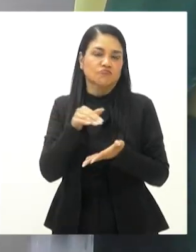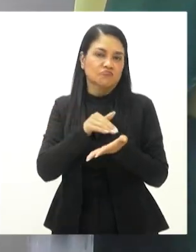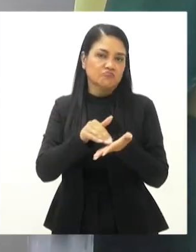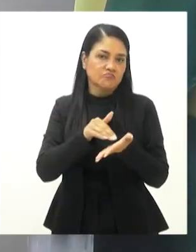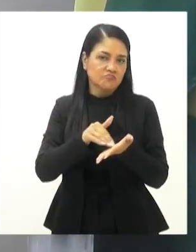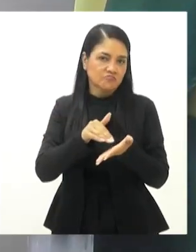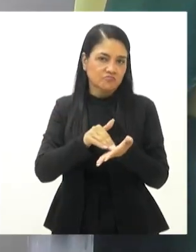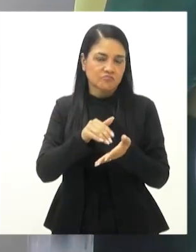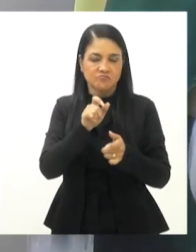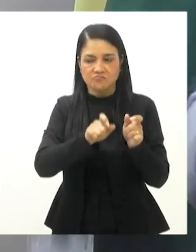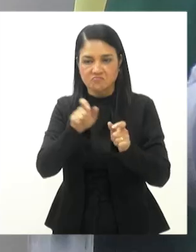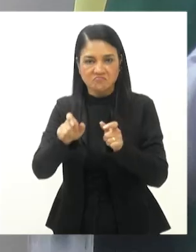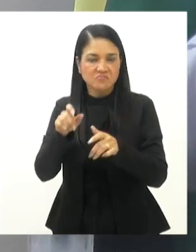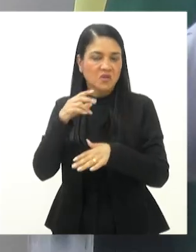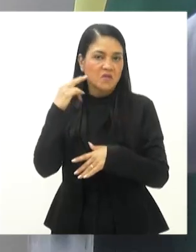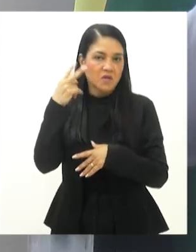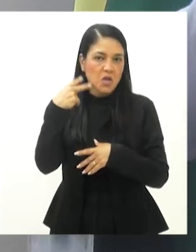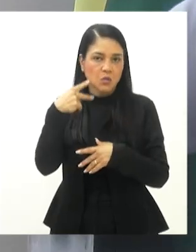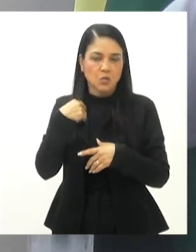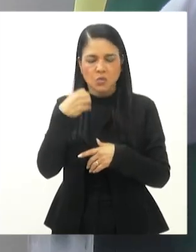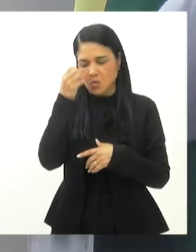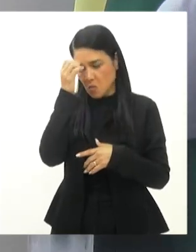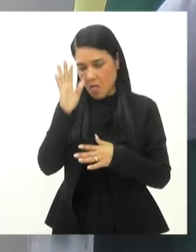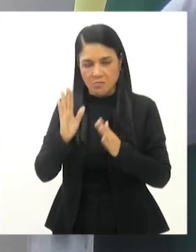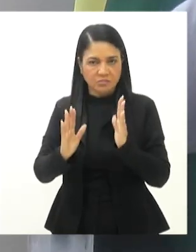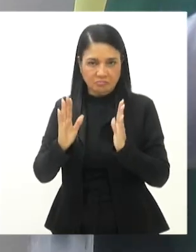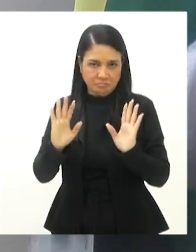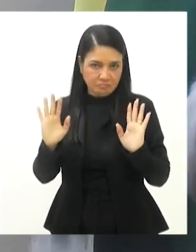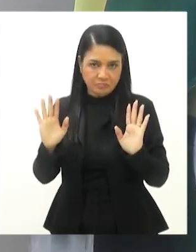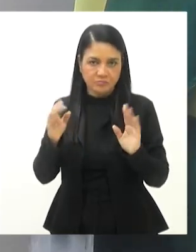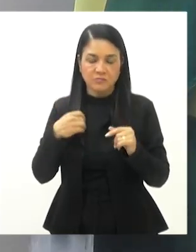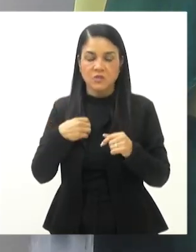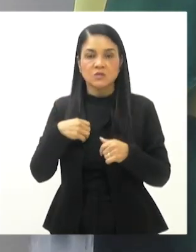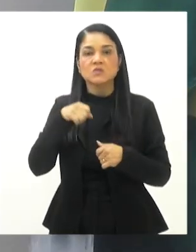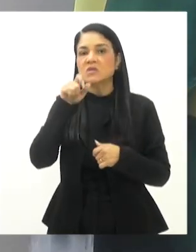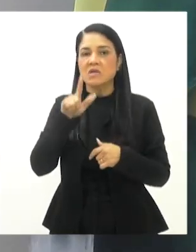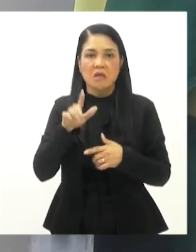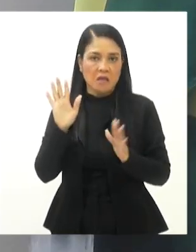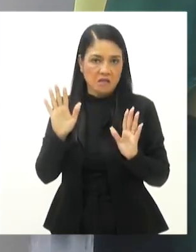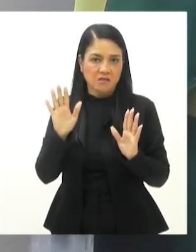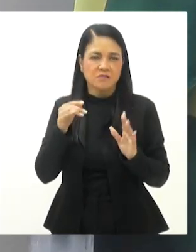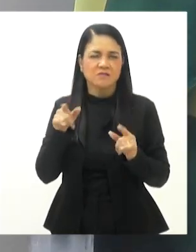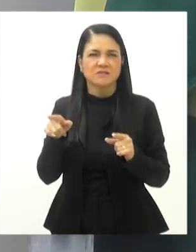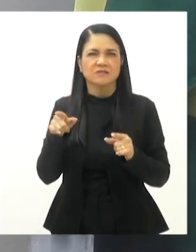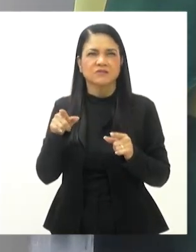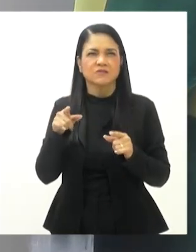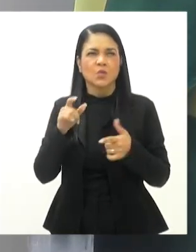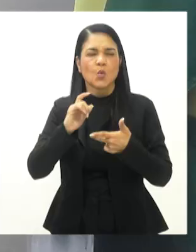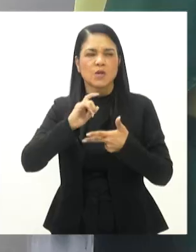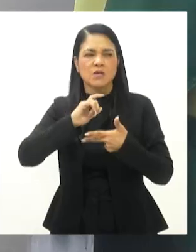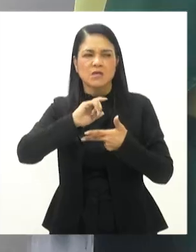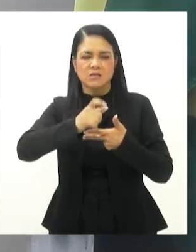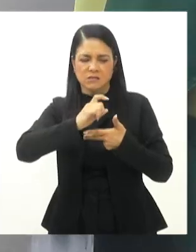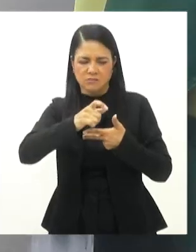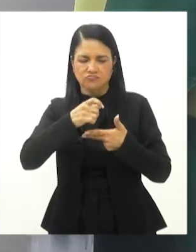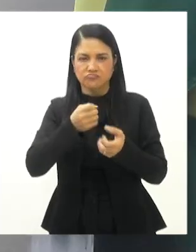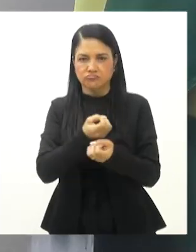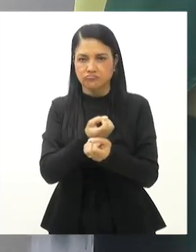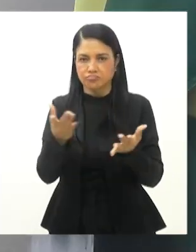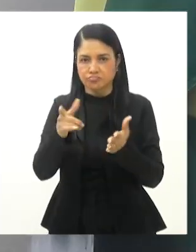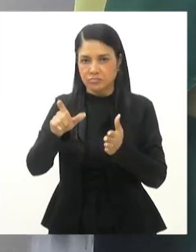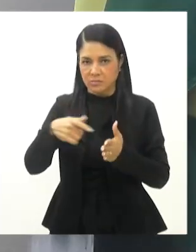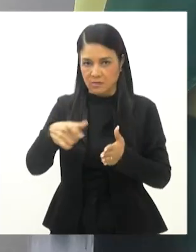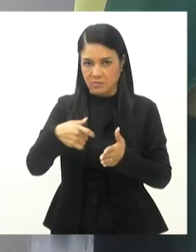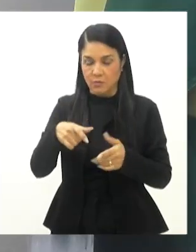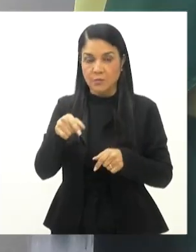secretários, enfim, vereadores, não me recordo a época, não sei quem fez, vereadores não, mas foi o próprio executivo que fez aquela distribuição, que